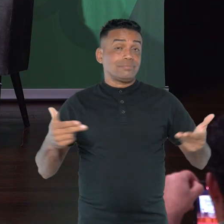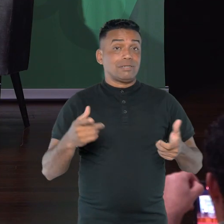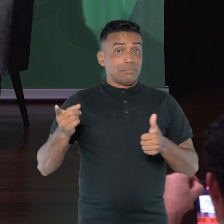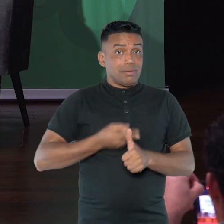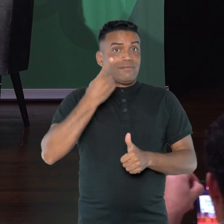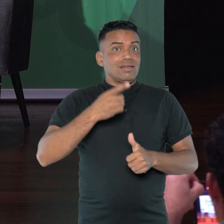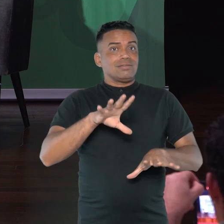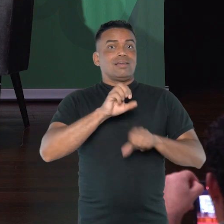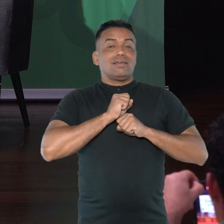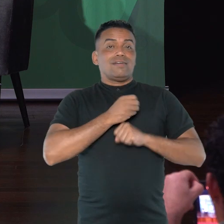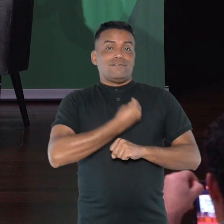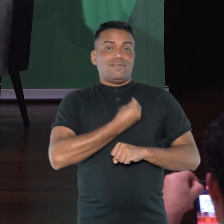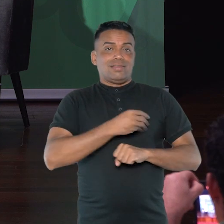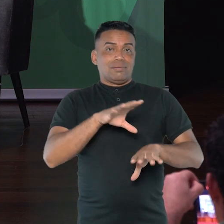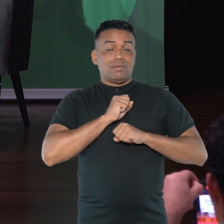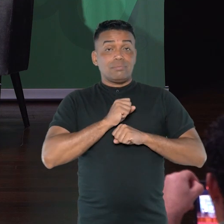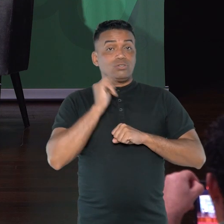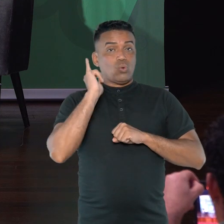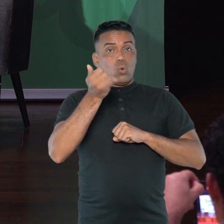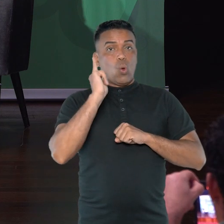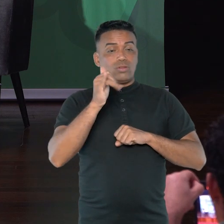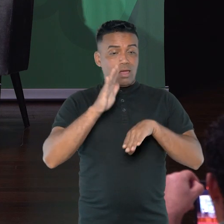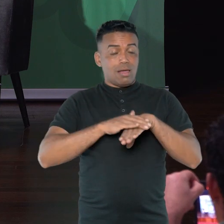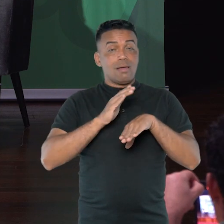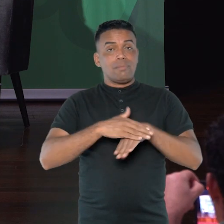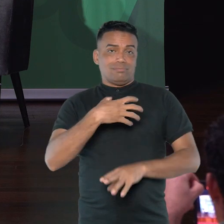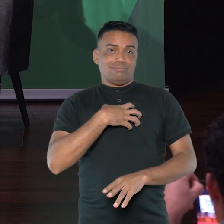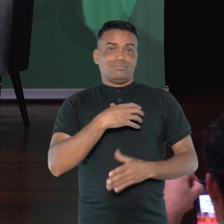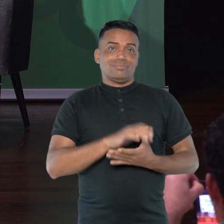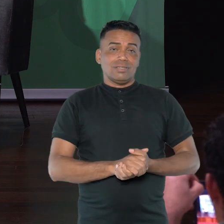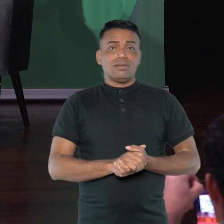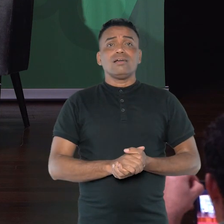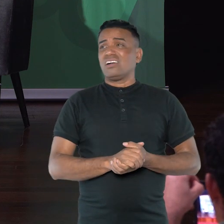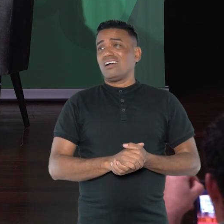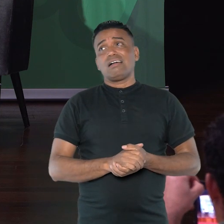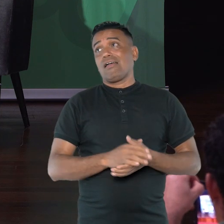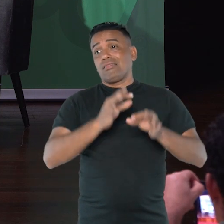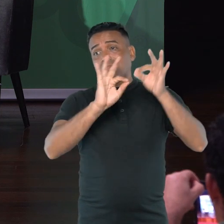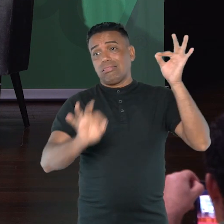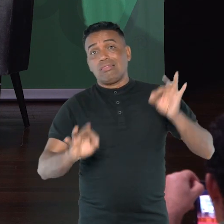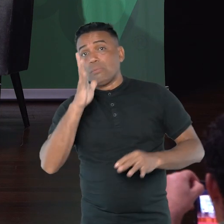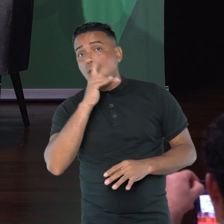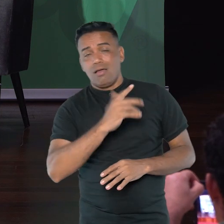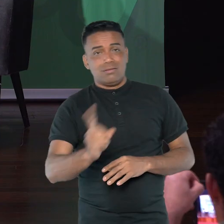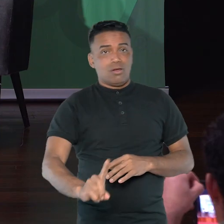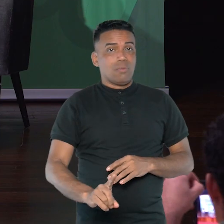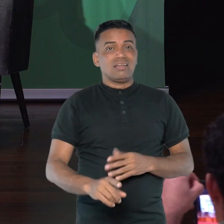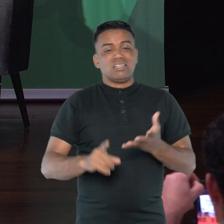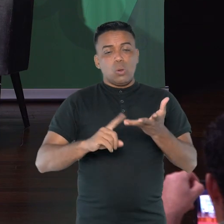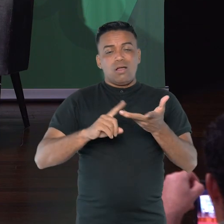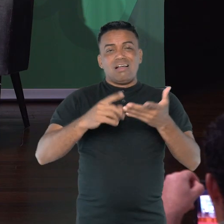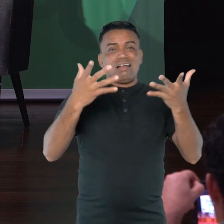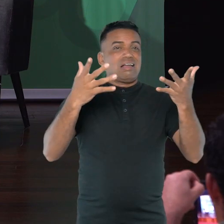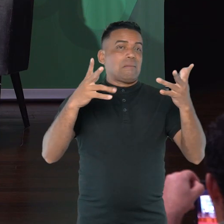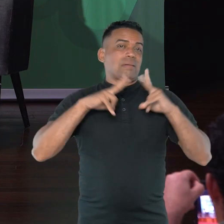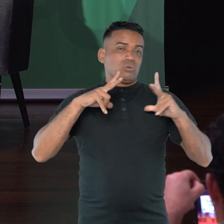vez me pertence e preciso contá-la com as minhas palavras. Pretendo não tomar muito tempo, por isso deixarei de mencionar particularidades